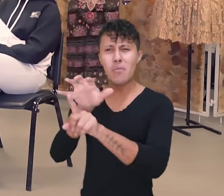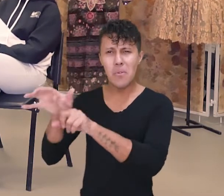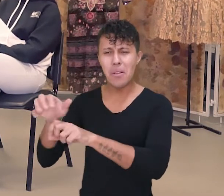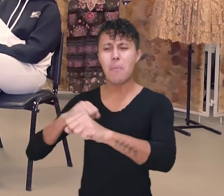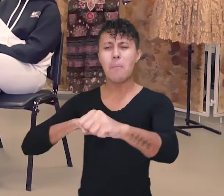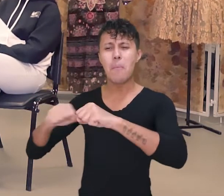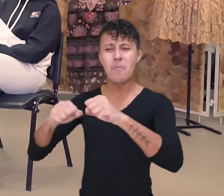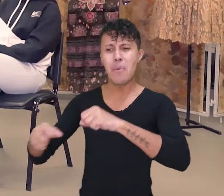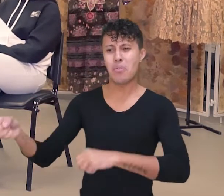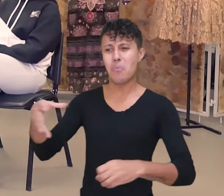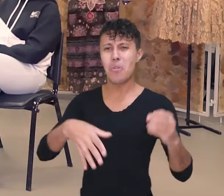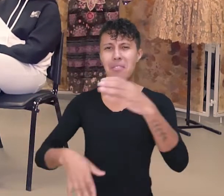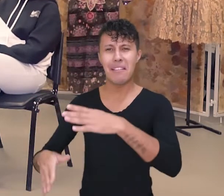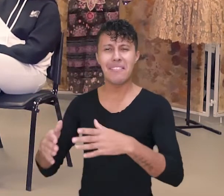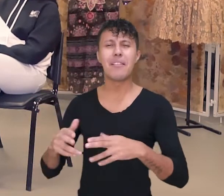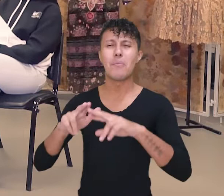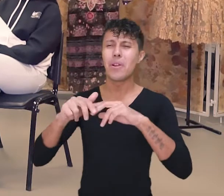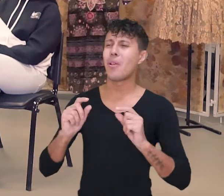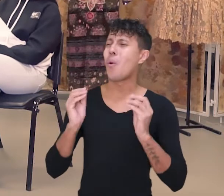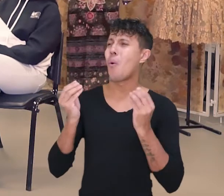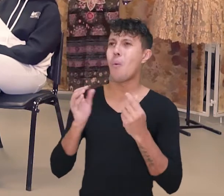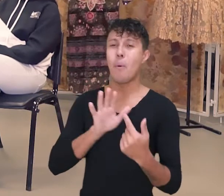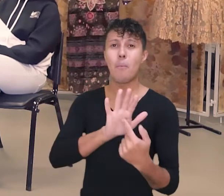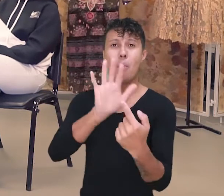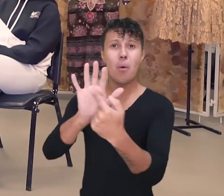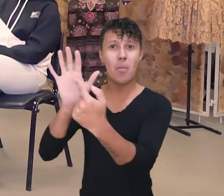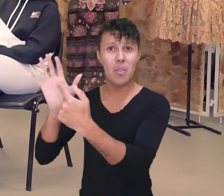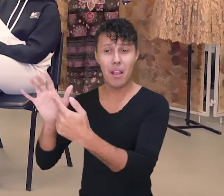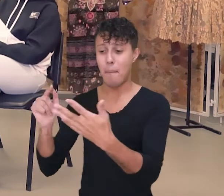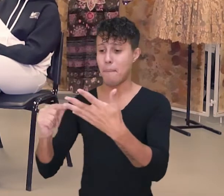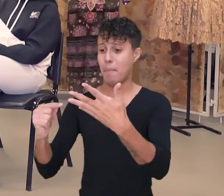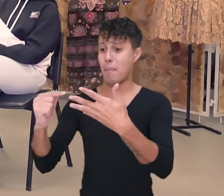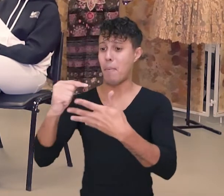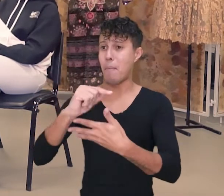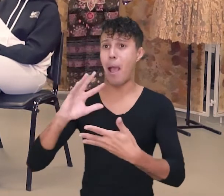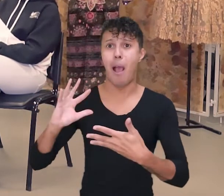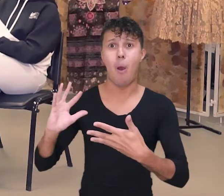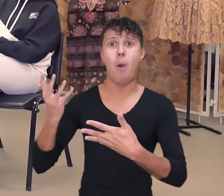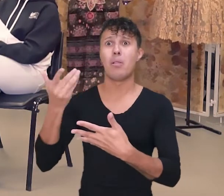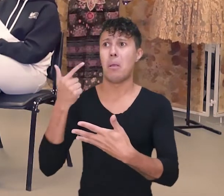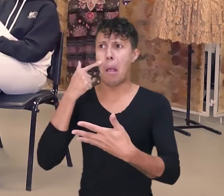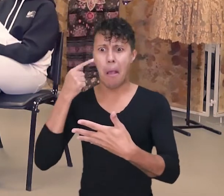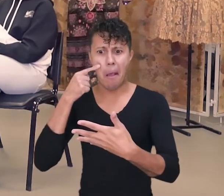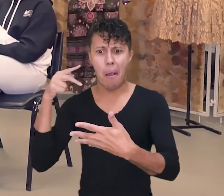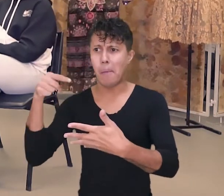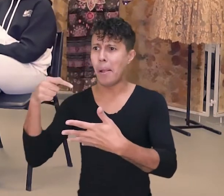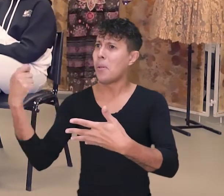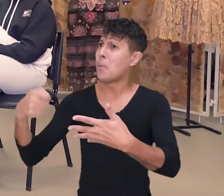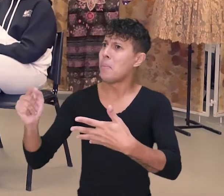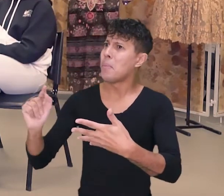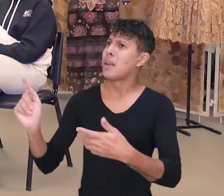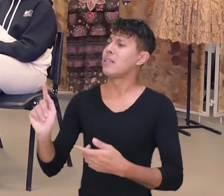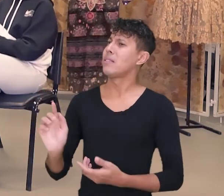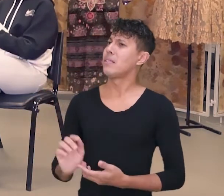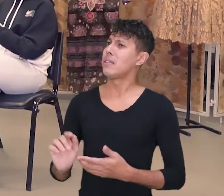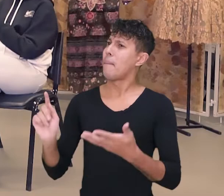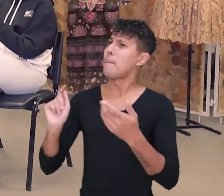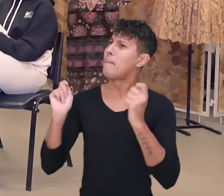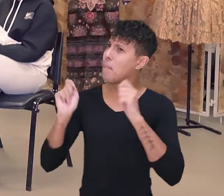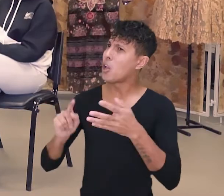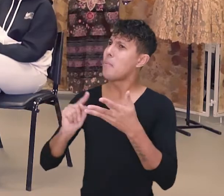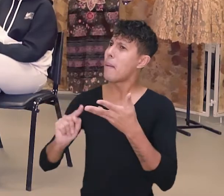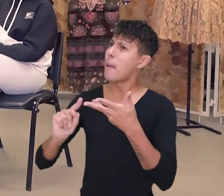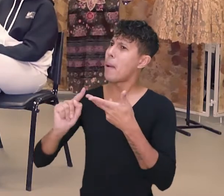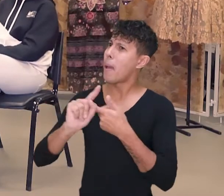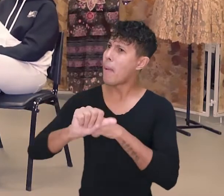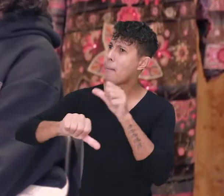gente entra com a ideia de querer indicar as coisas que estão acontecendo e falar, olha, não precisa ser assim, sabe? A gente pode fazer